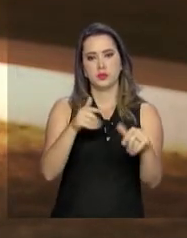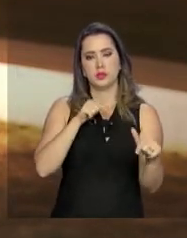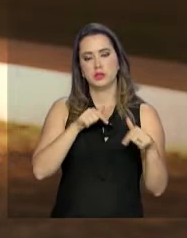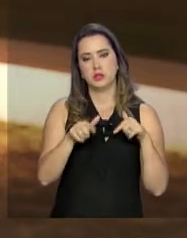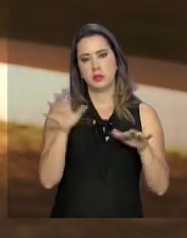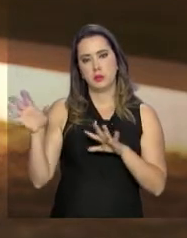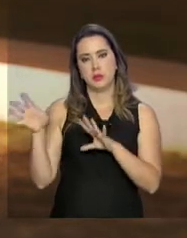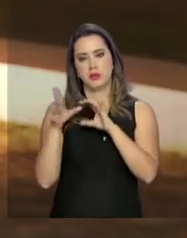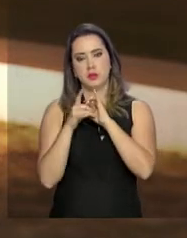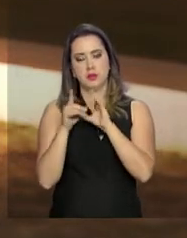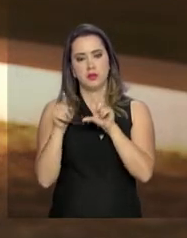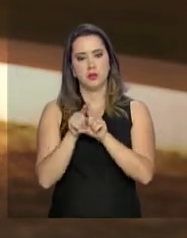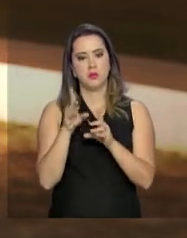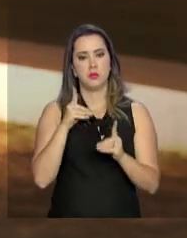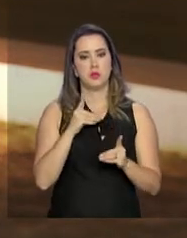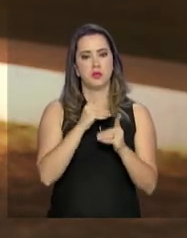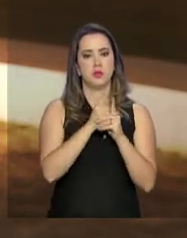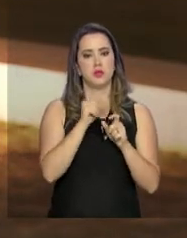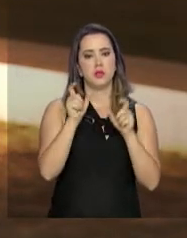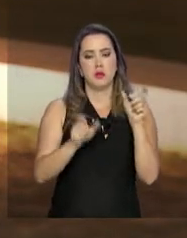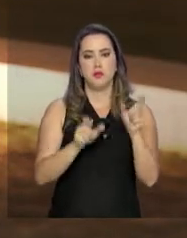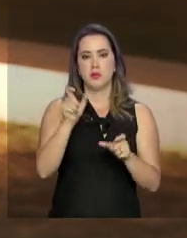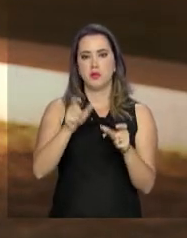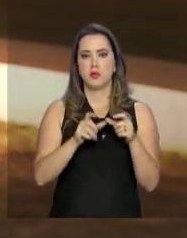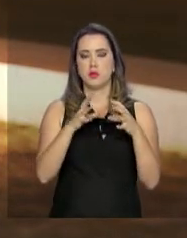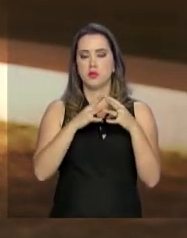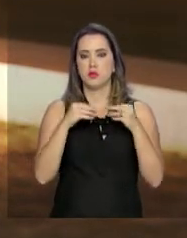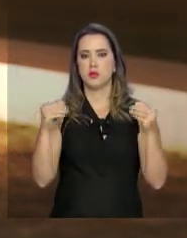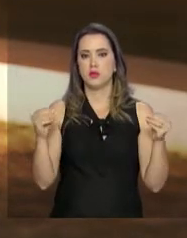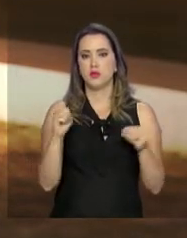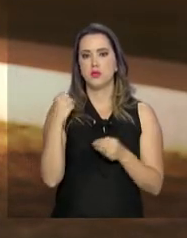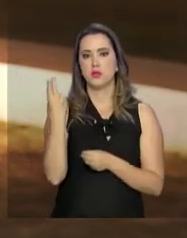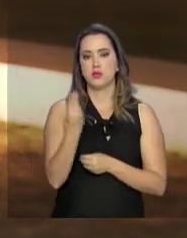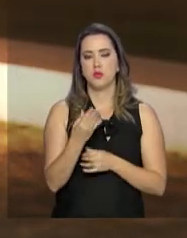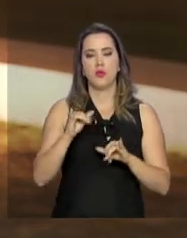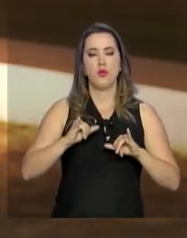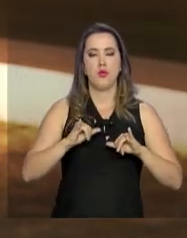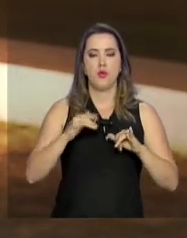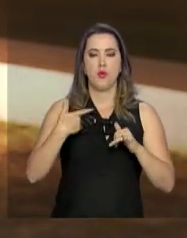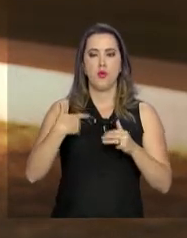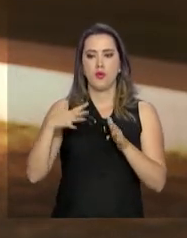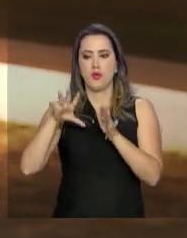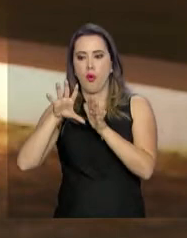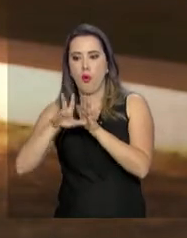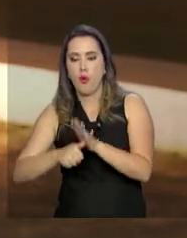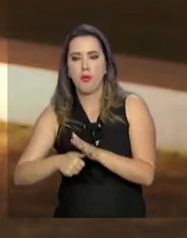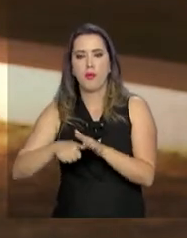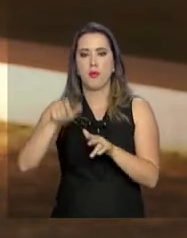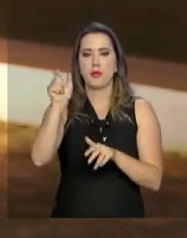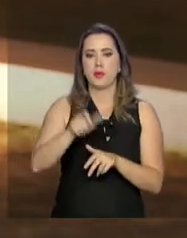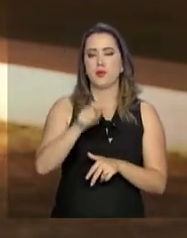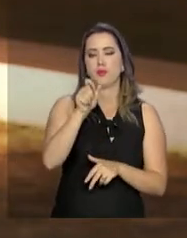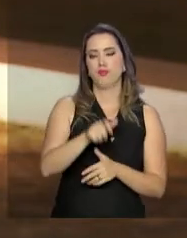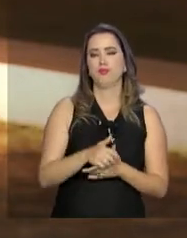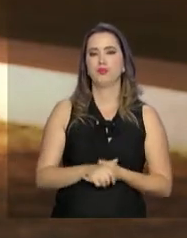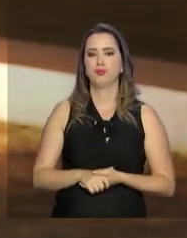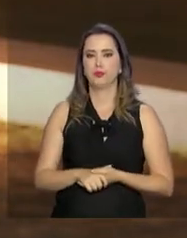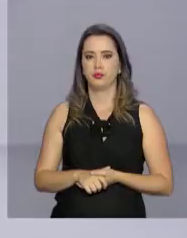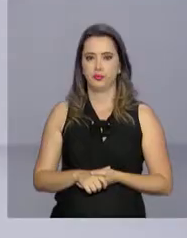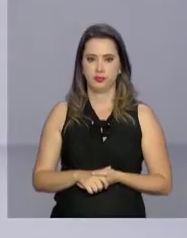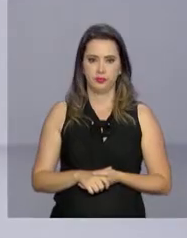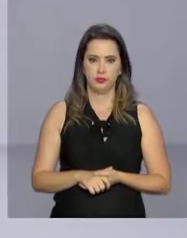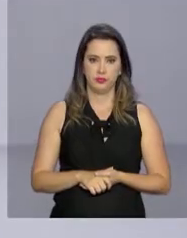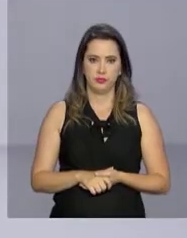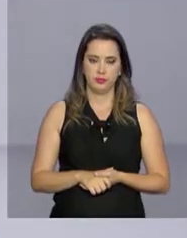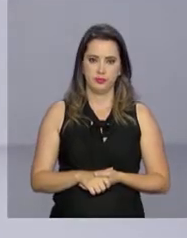conjuntas para encontrar pessoas desaparecidas ou vítimas de tráfico humano de brasília pablo mundim